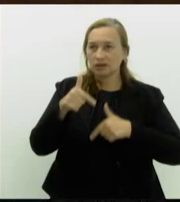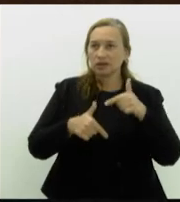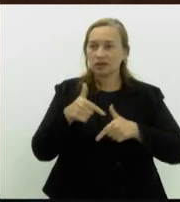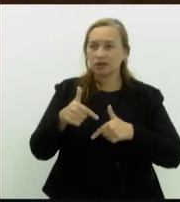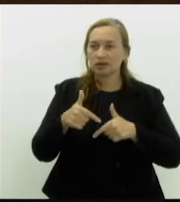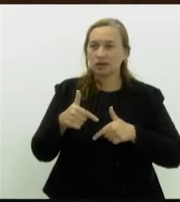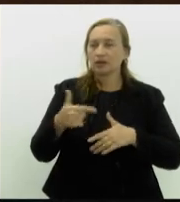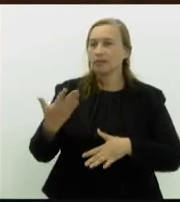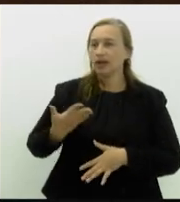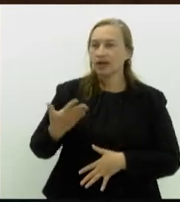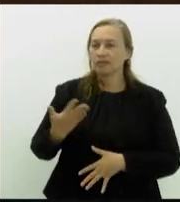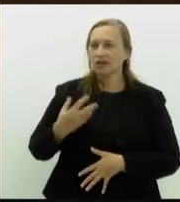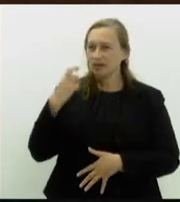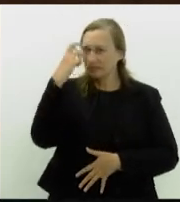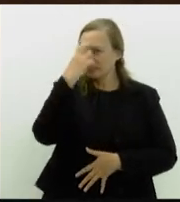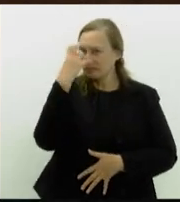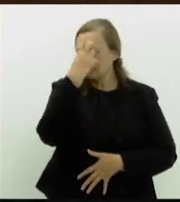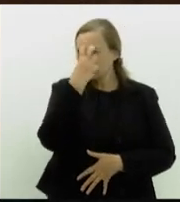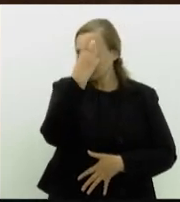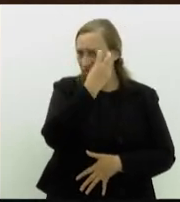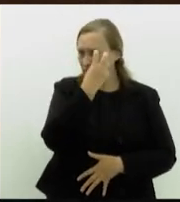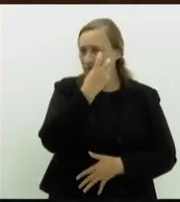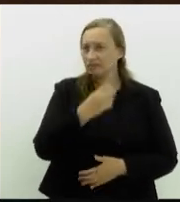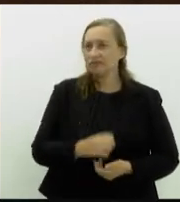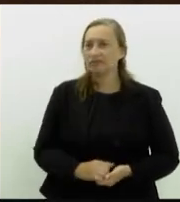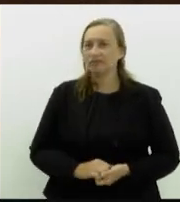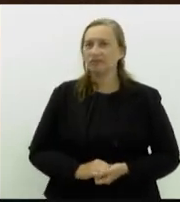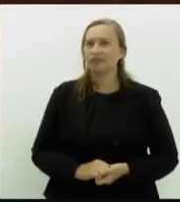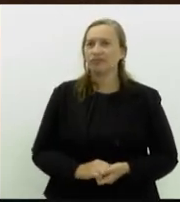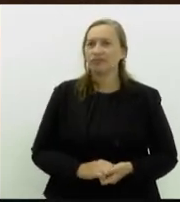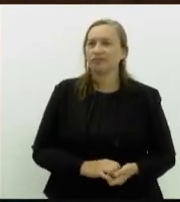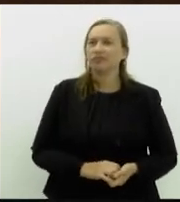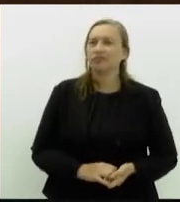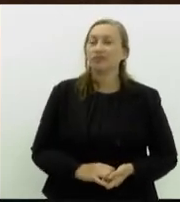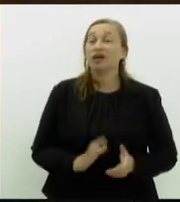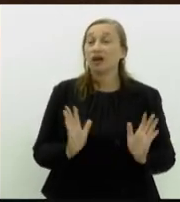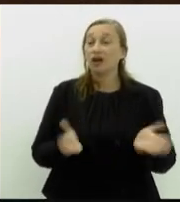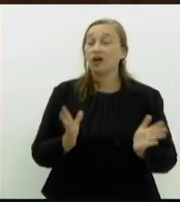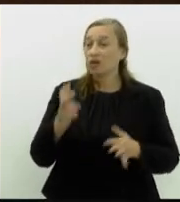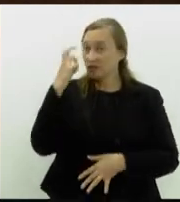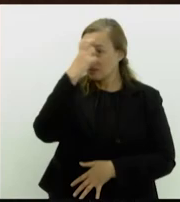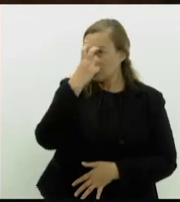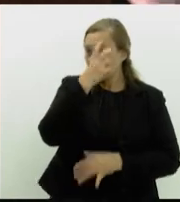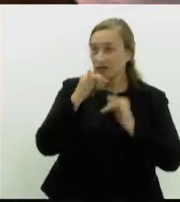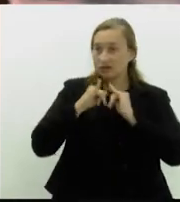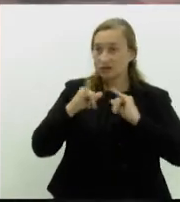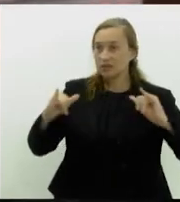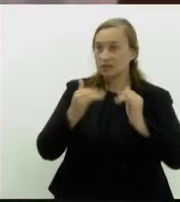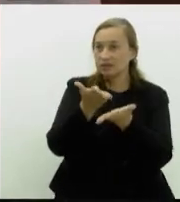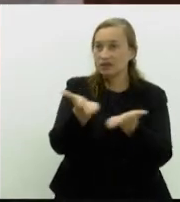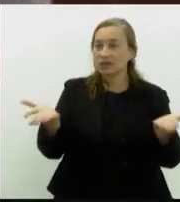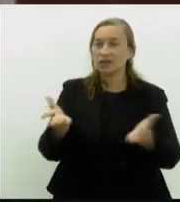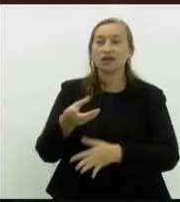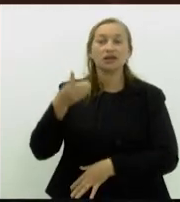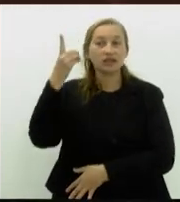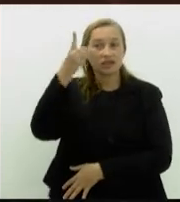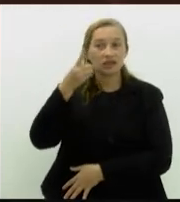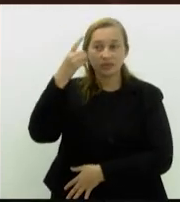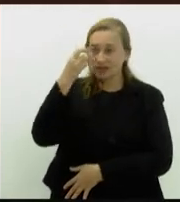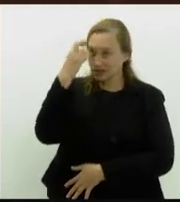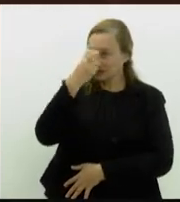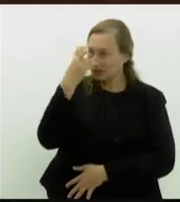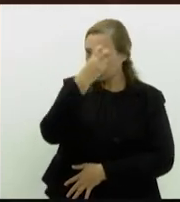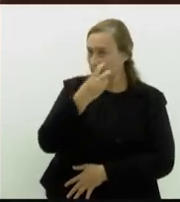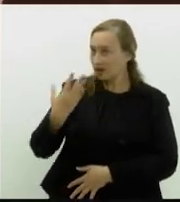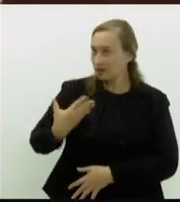Lima. Verônica, por favor, passando aqui. Verônica, agora, queria anunciar para vocês que Verônica, deputada Verônica,